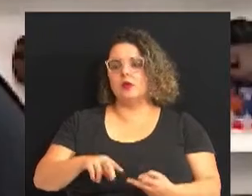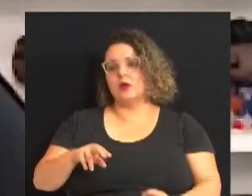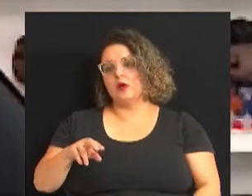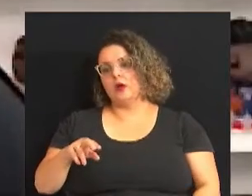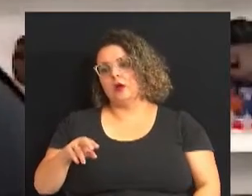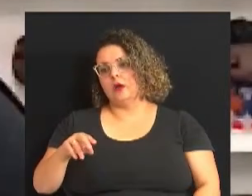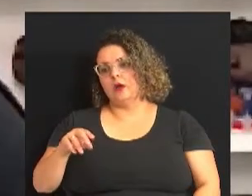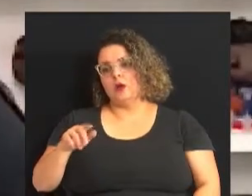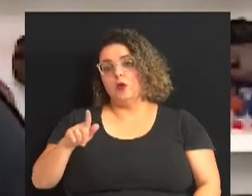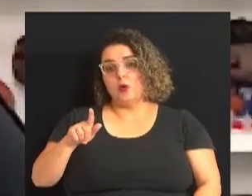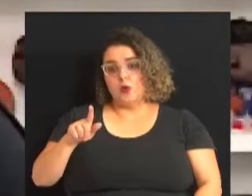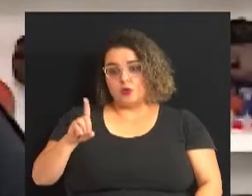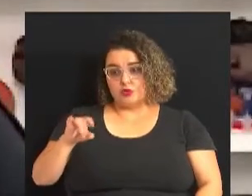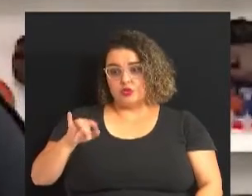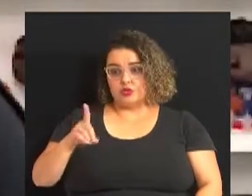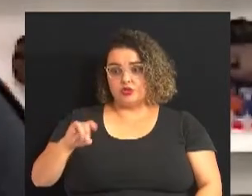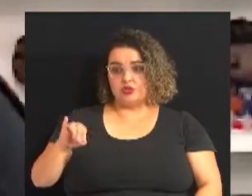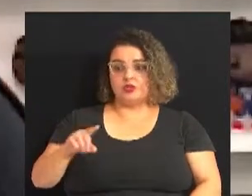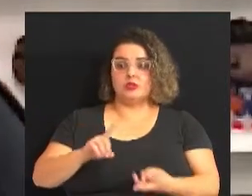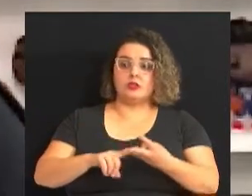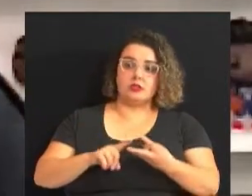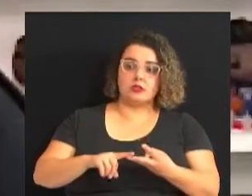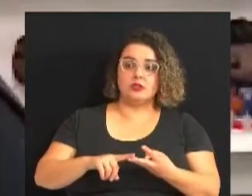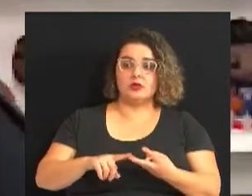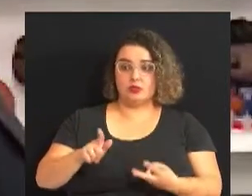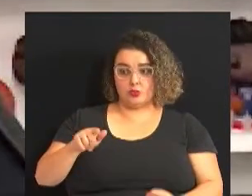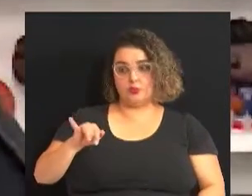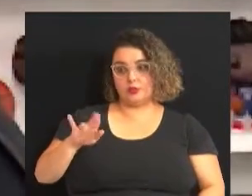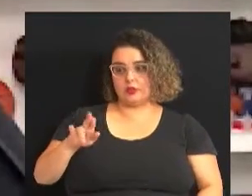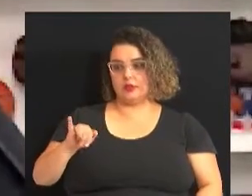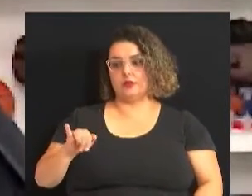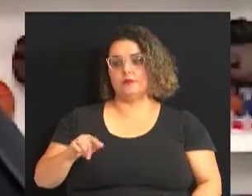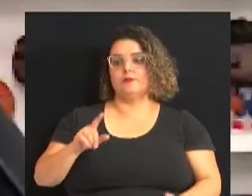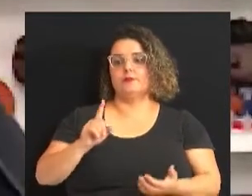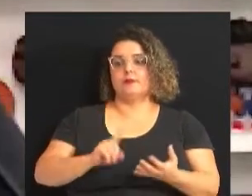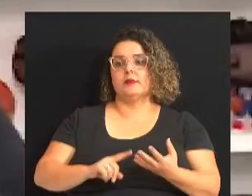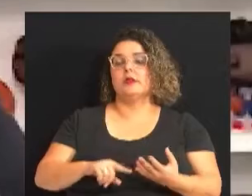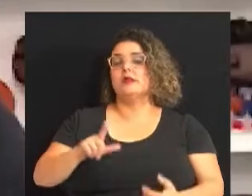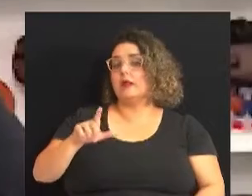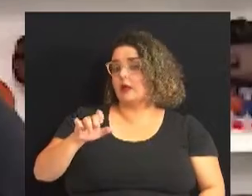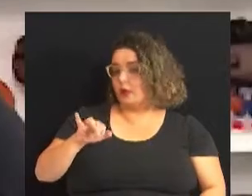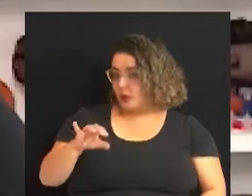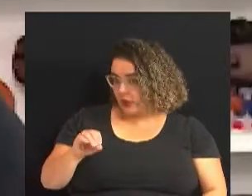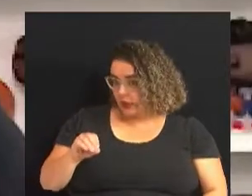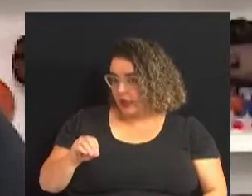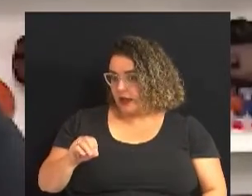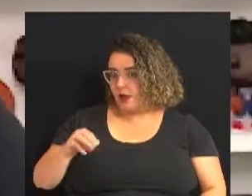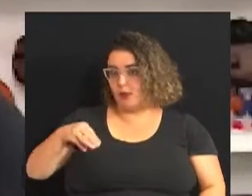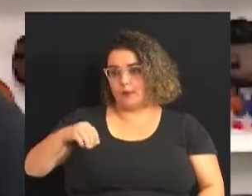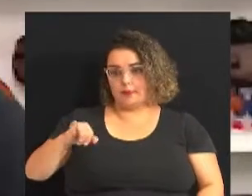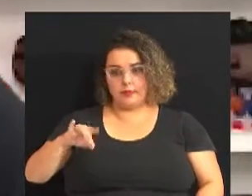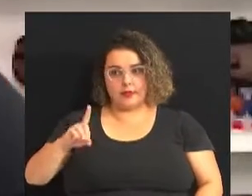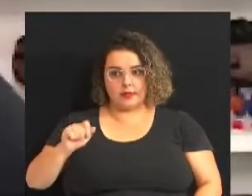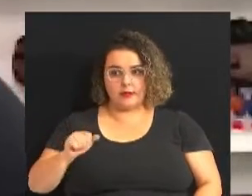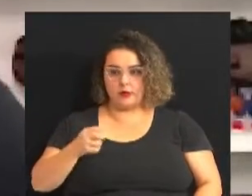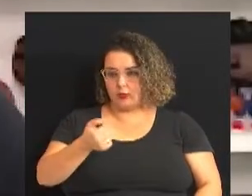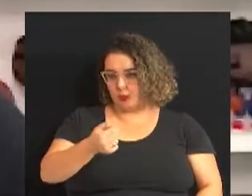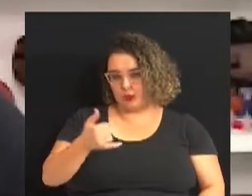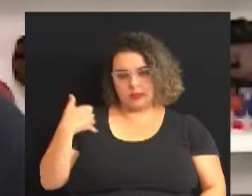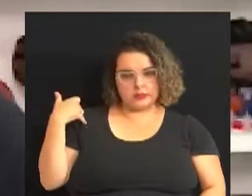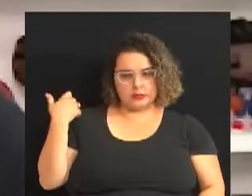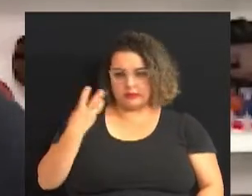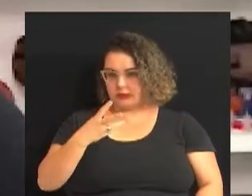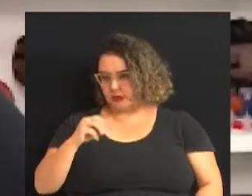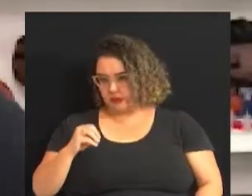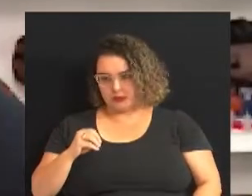Na Summer League, que começa hoje em Las Vegas, a gente vai ter o Léo Mendel no Phoenix Suns. Léo Mendel com quase 30 anos, vem de uma temporada maravilhosa